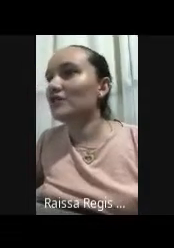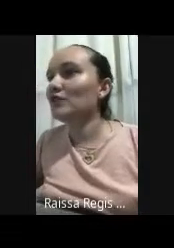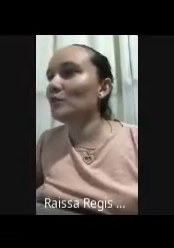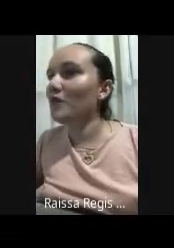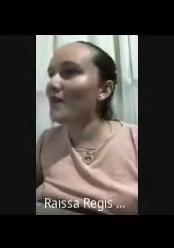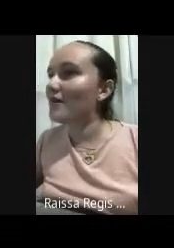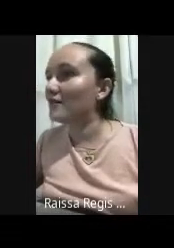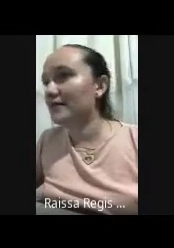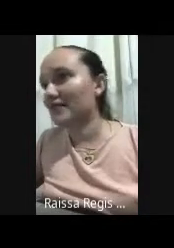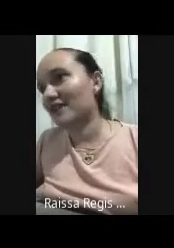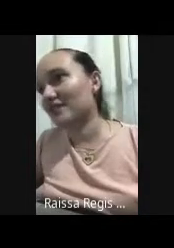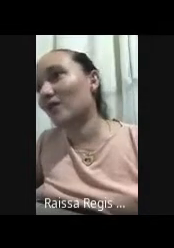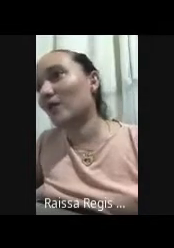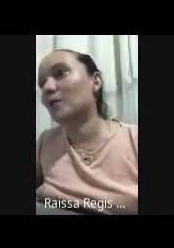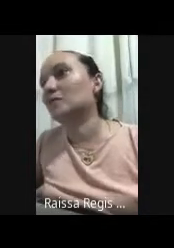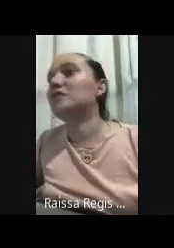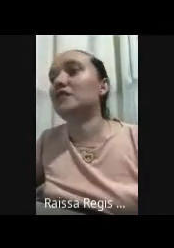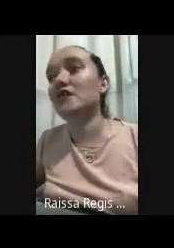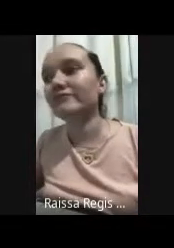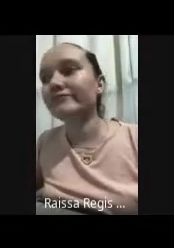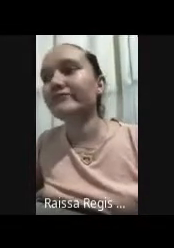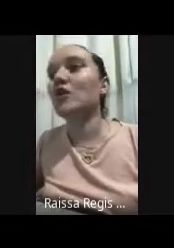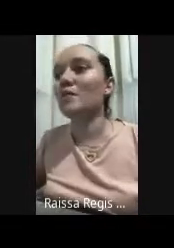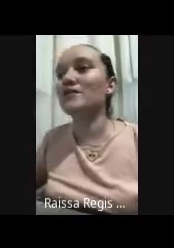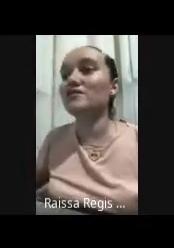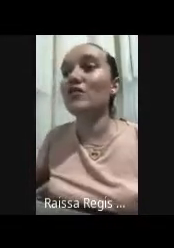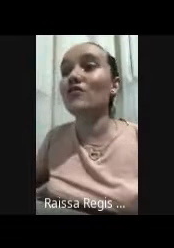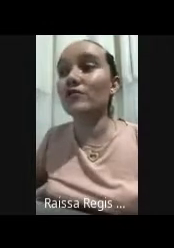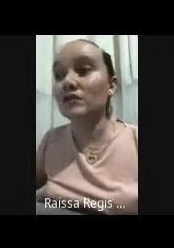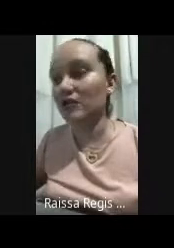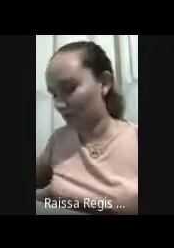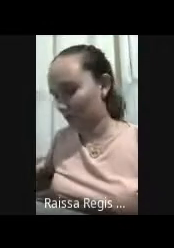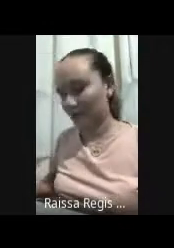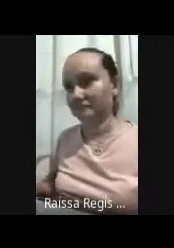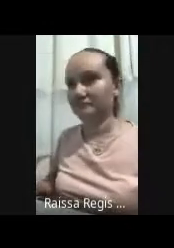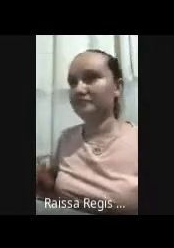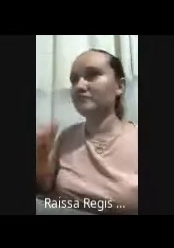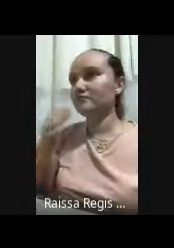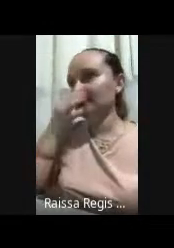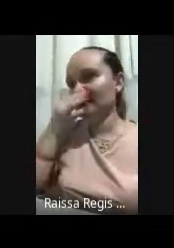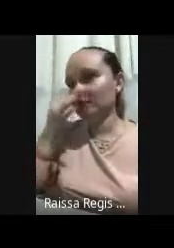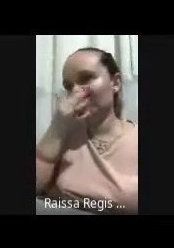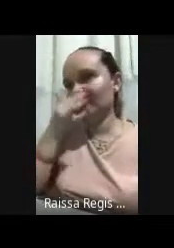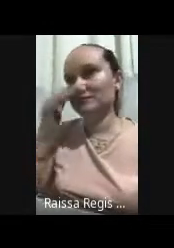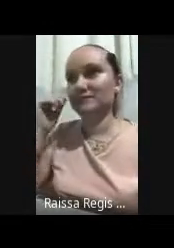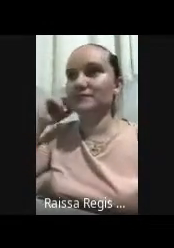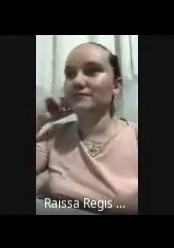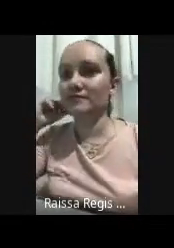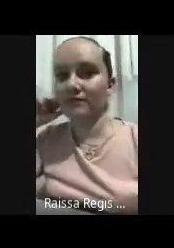Se tivesse o punho aberto, representava dessa forma. E ele começou a desenvolver um sistema também.